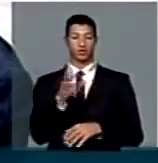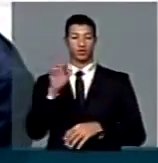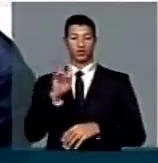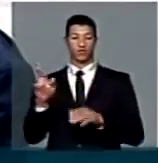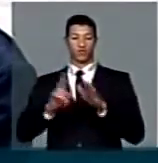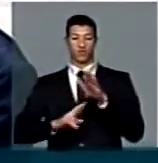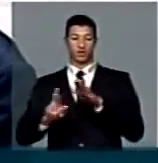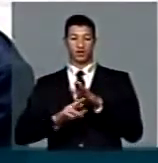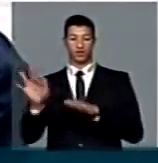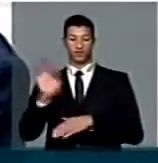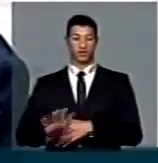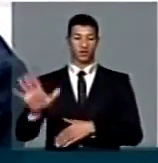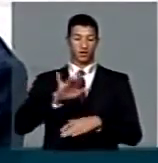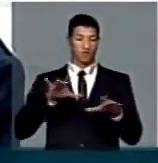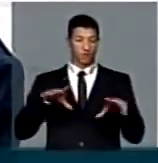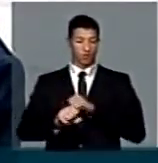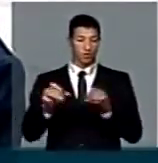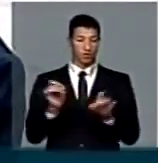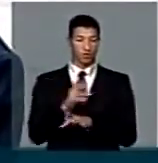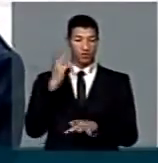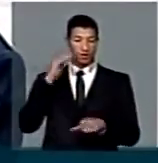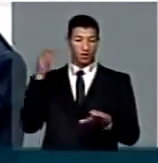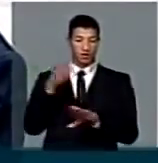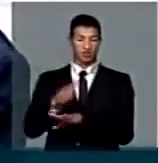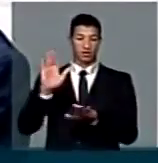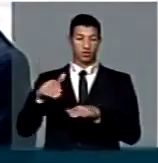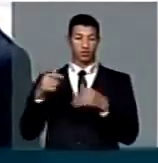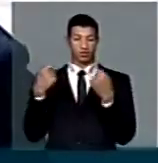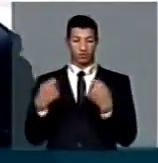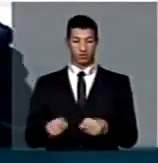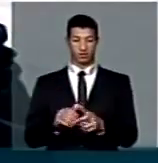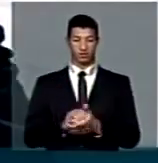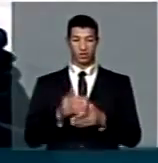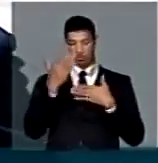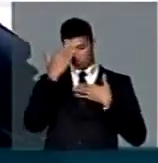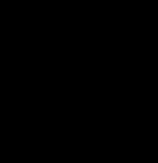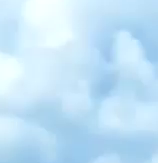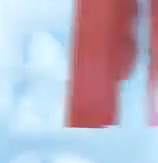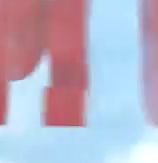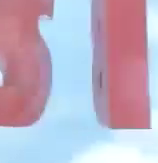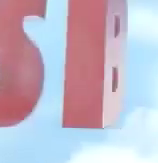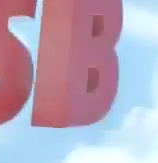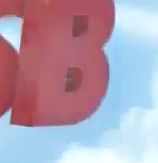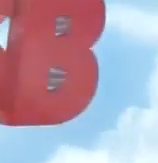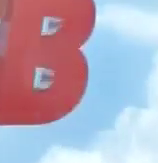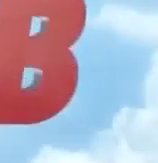federais formados e prontos para entrar na ativa a hora que houver necessidade. Muito obrigado, presidente.